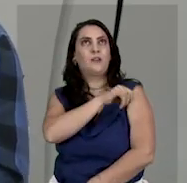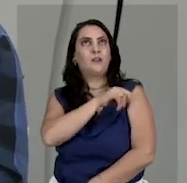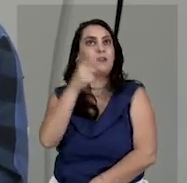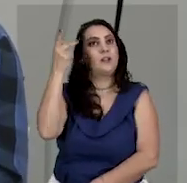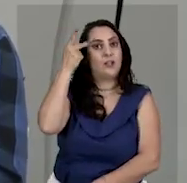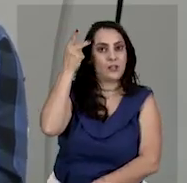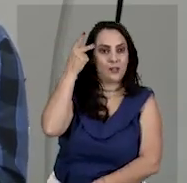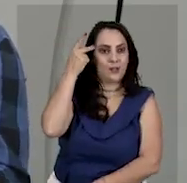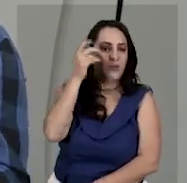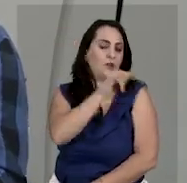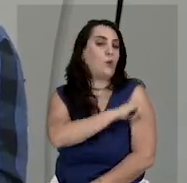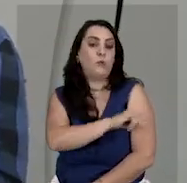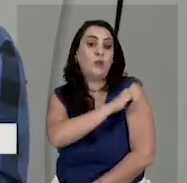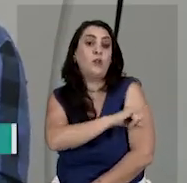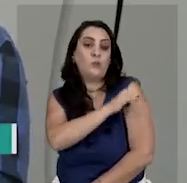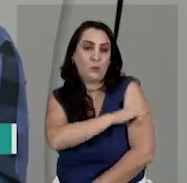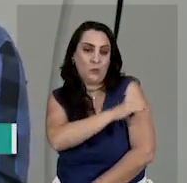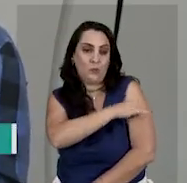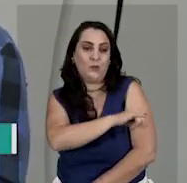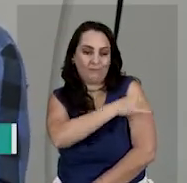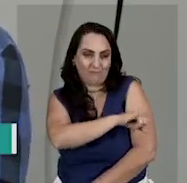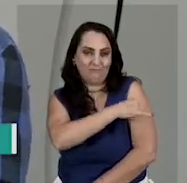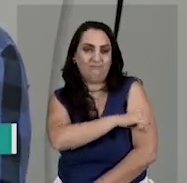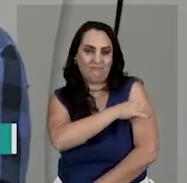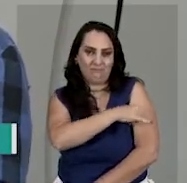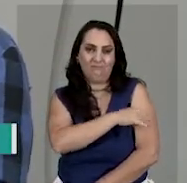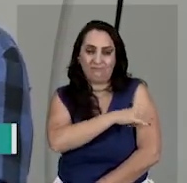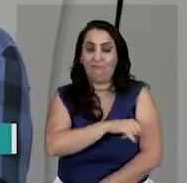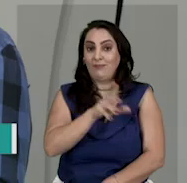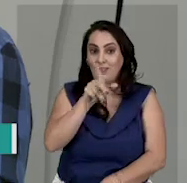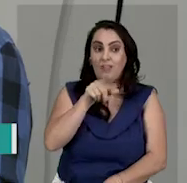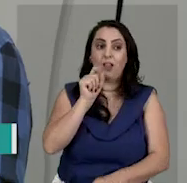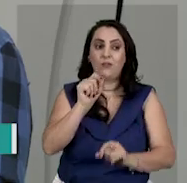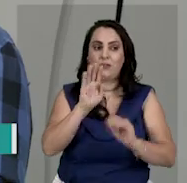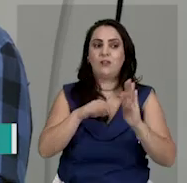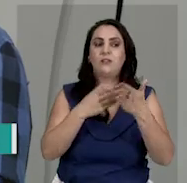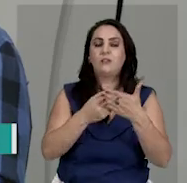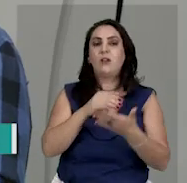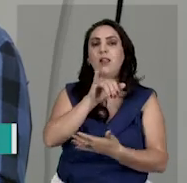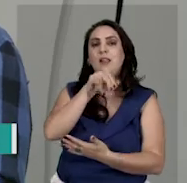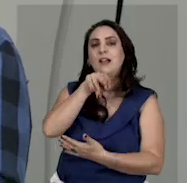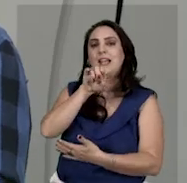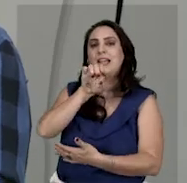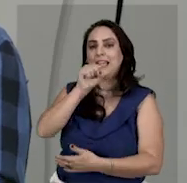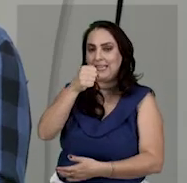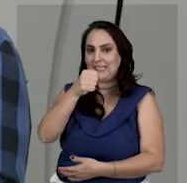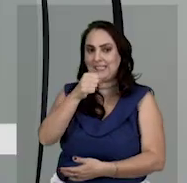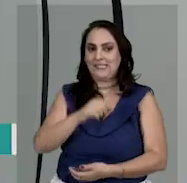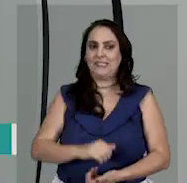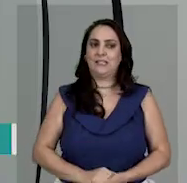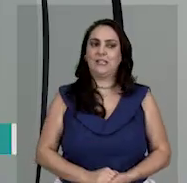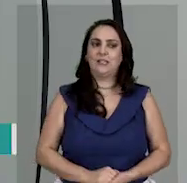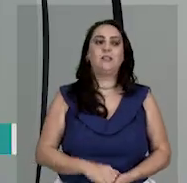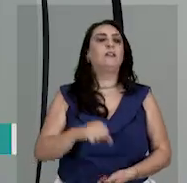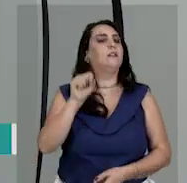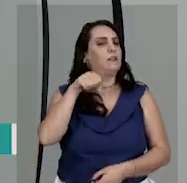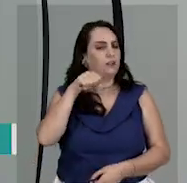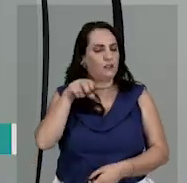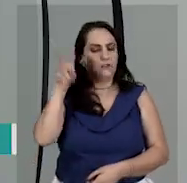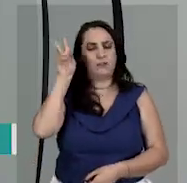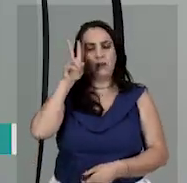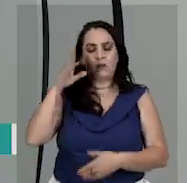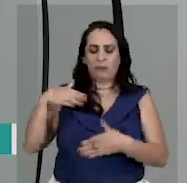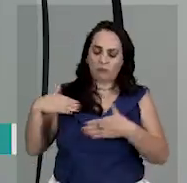até hoje, que é o nosso querido Instituto Ines de Educação. Bom, obrigada, é uma longa história,